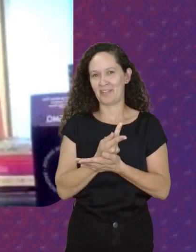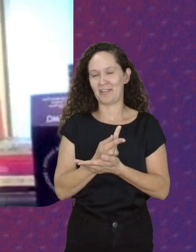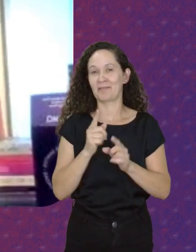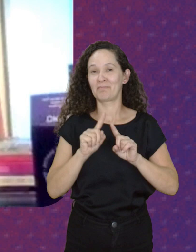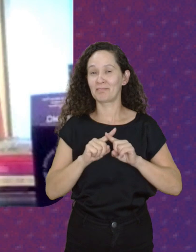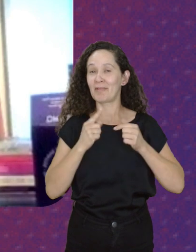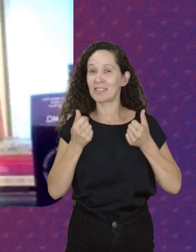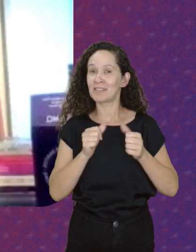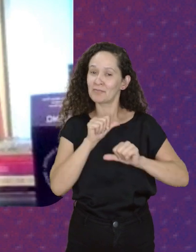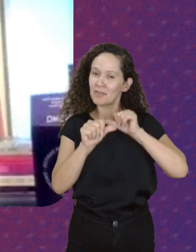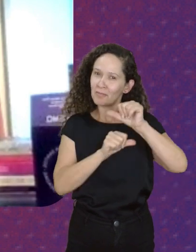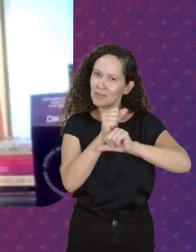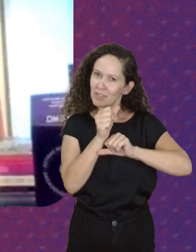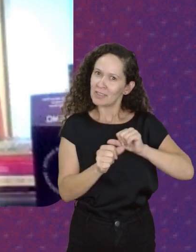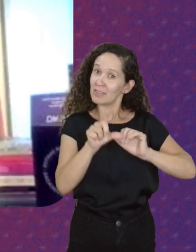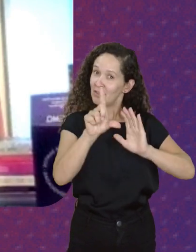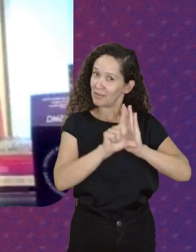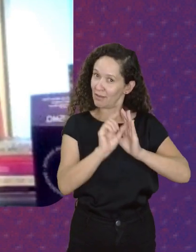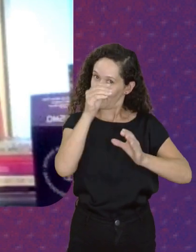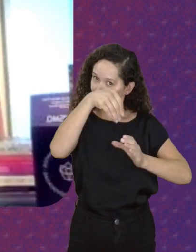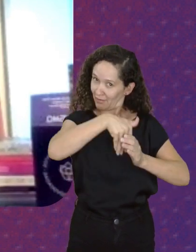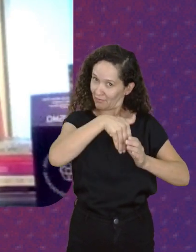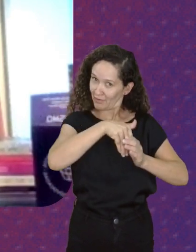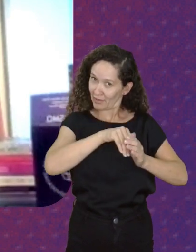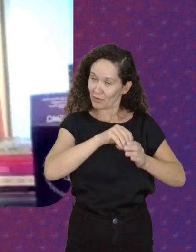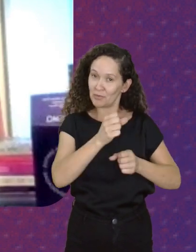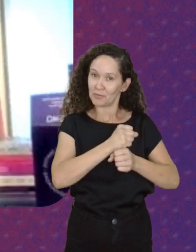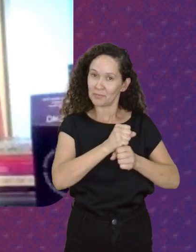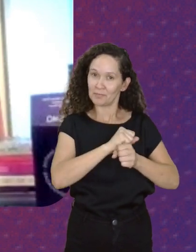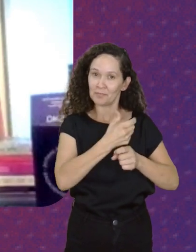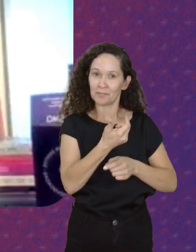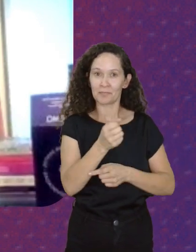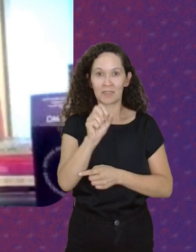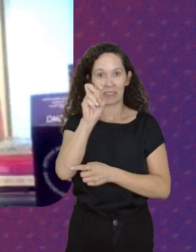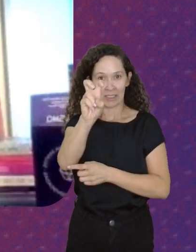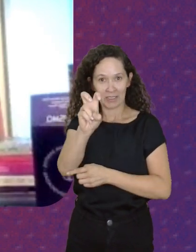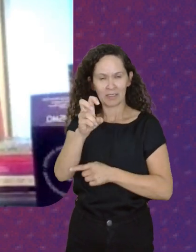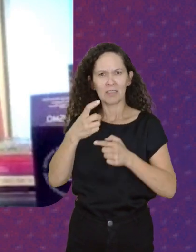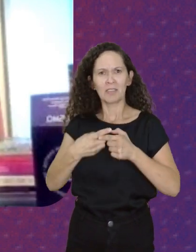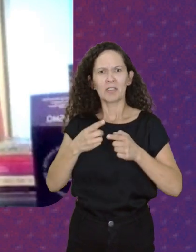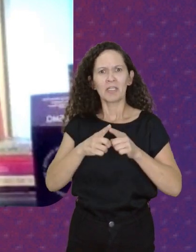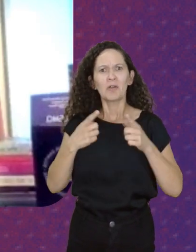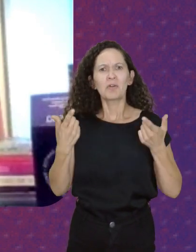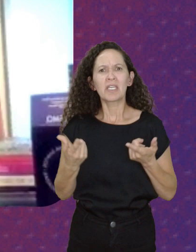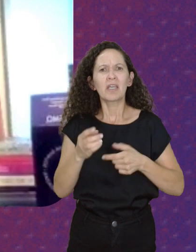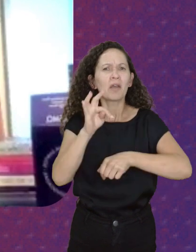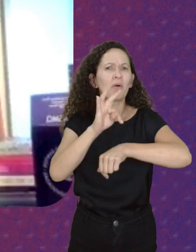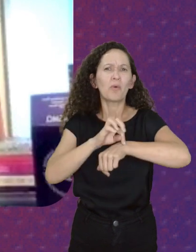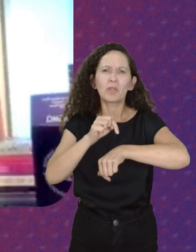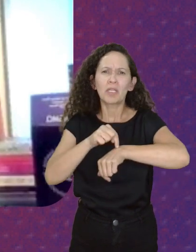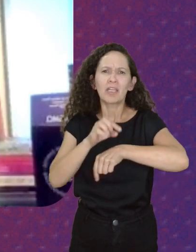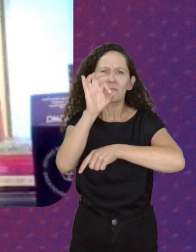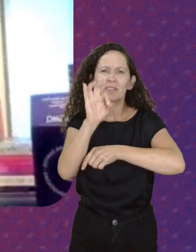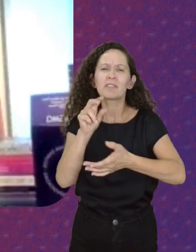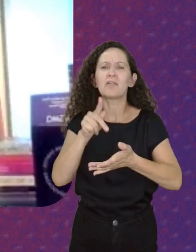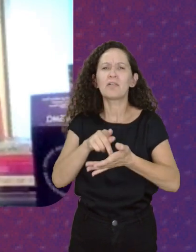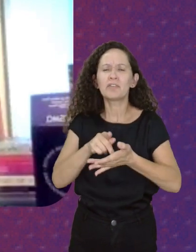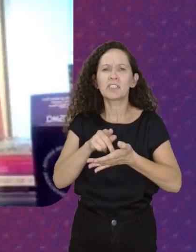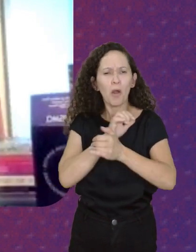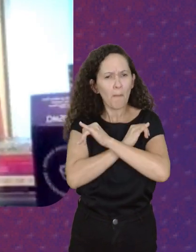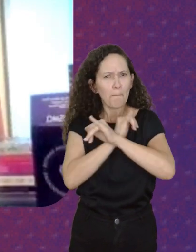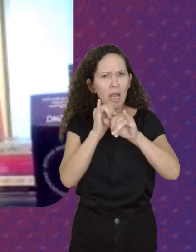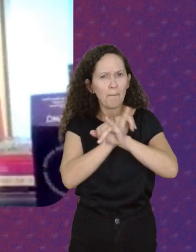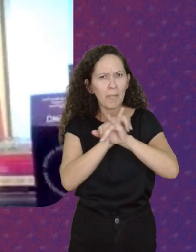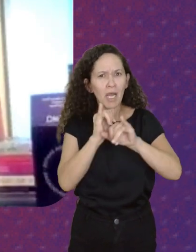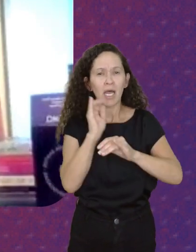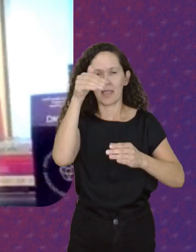uma mini-reforma eleitoral em 2015, por conta da diminuição do tempo oficial de